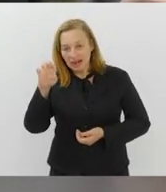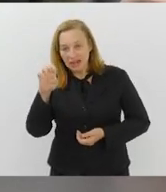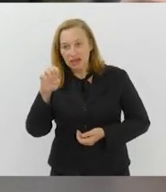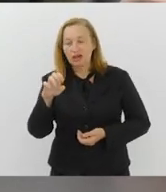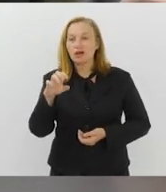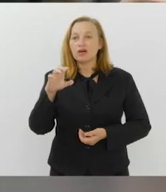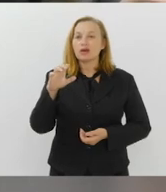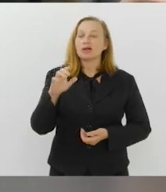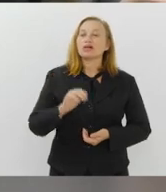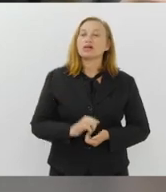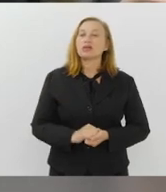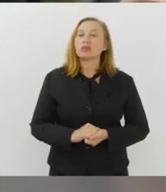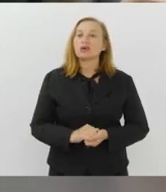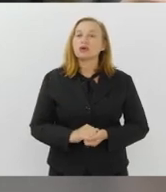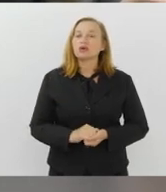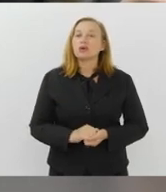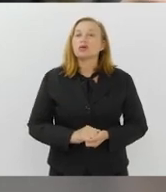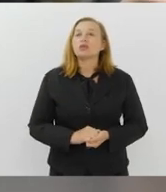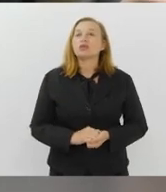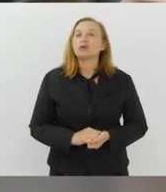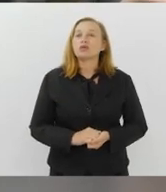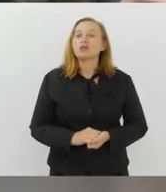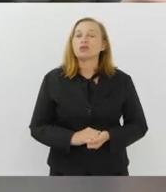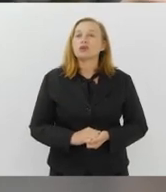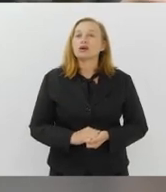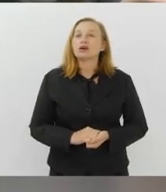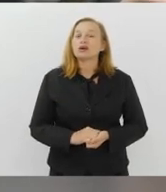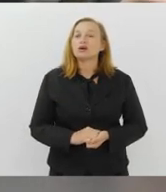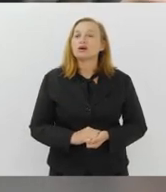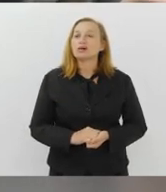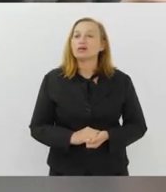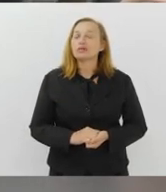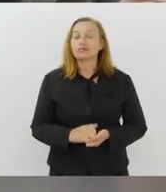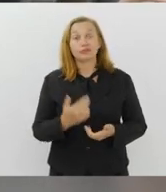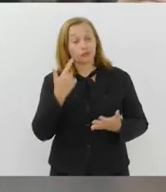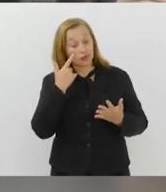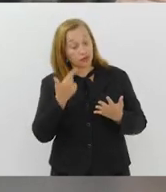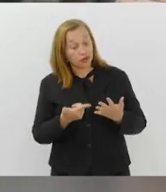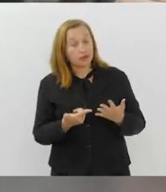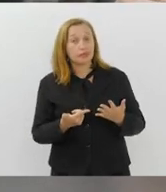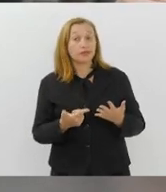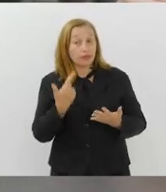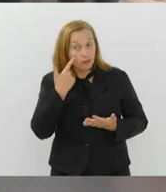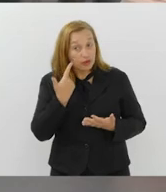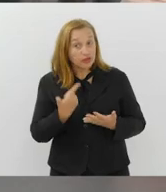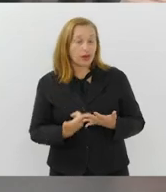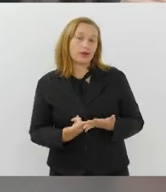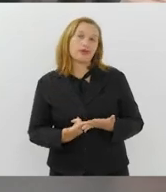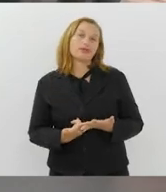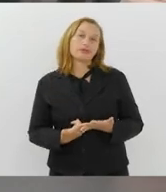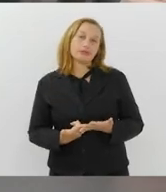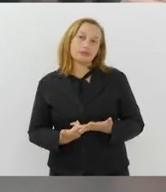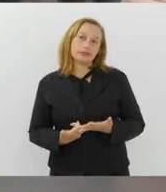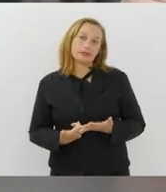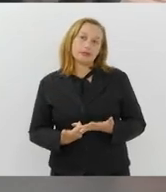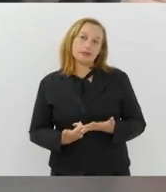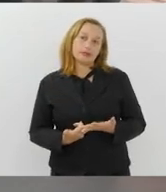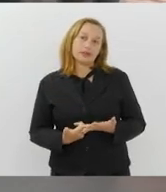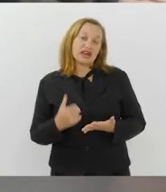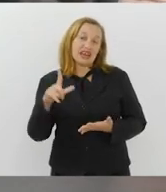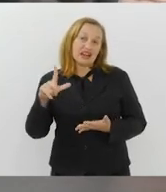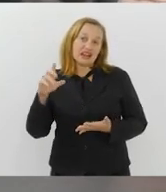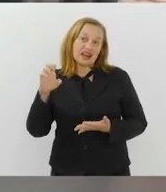Muito obrigado. Olha aí. Olha aí, juro.